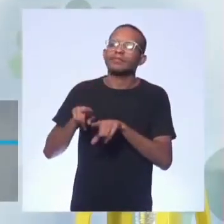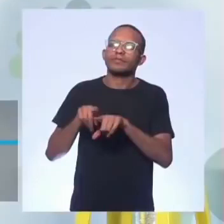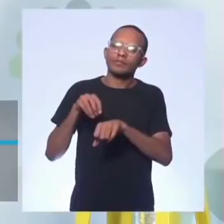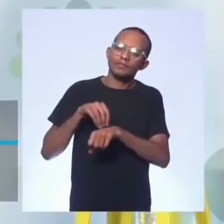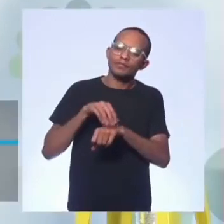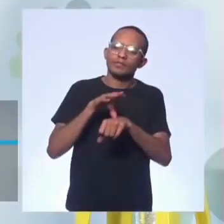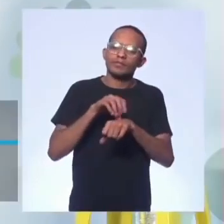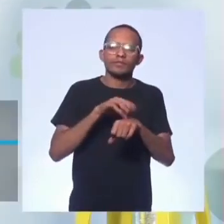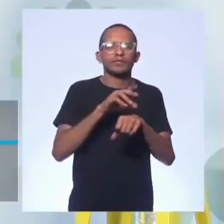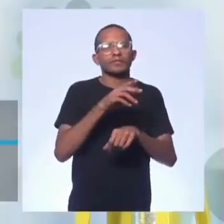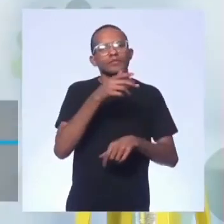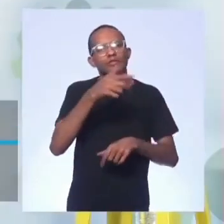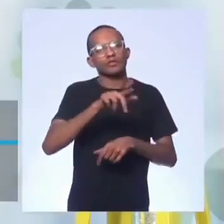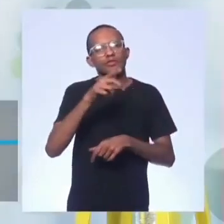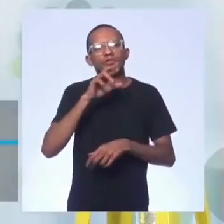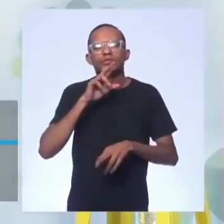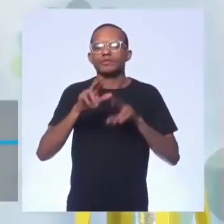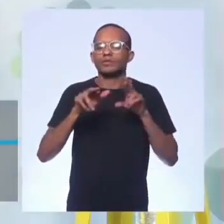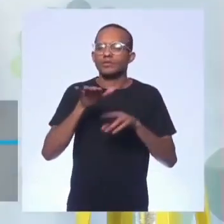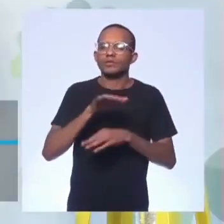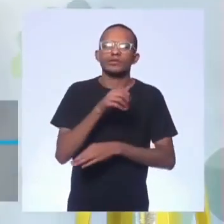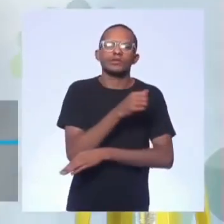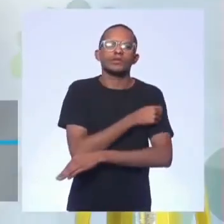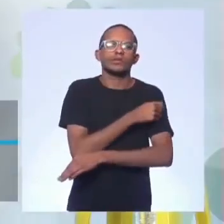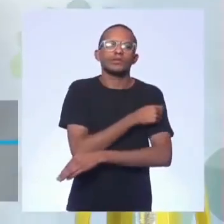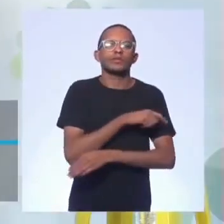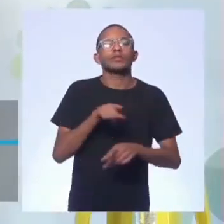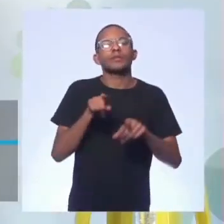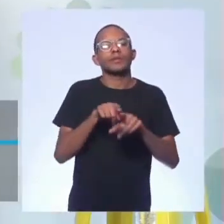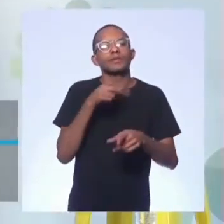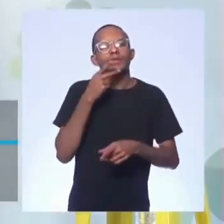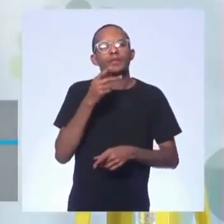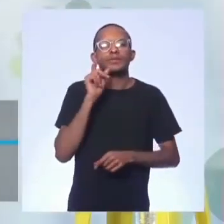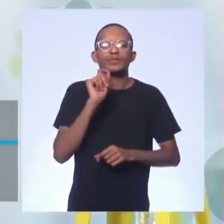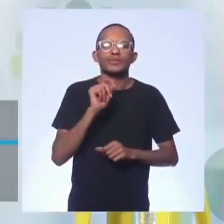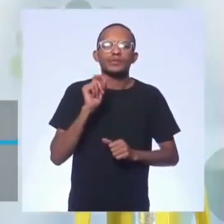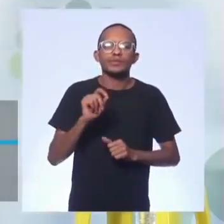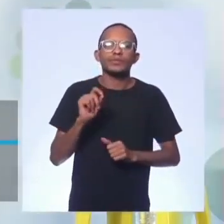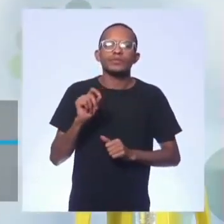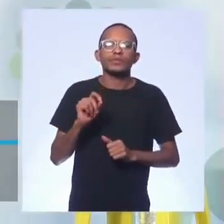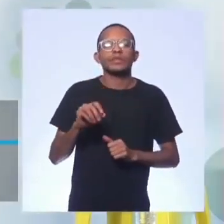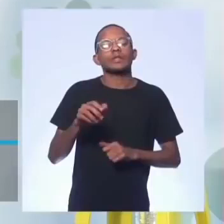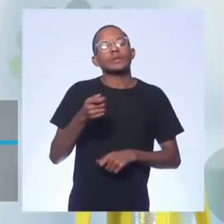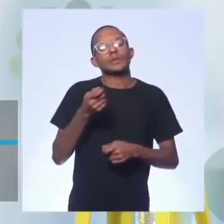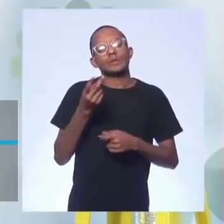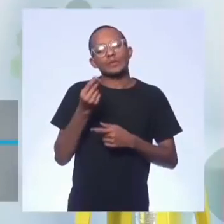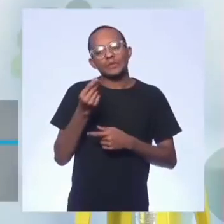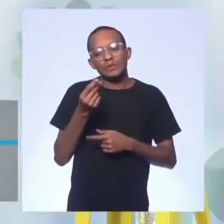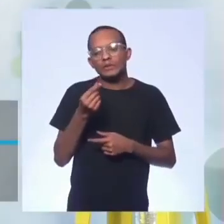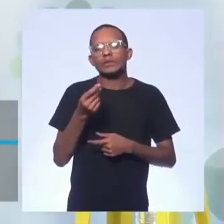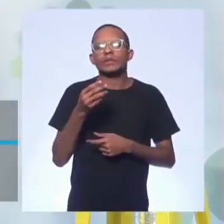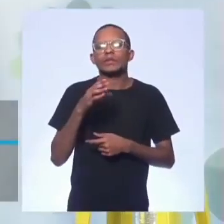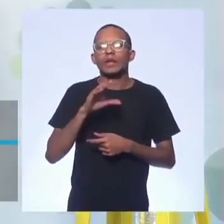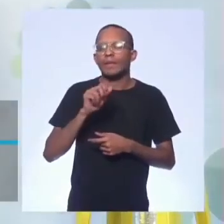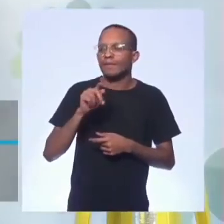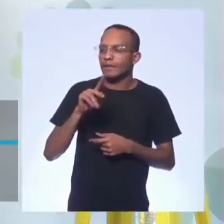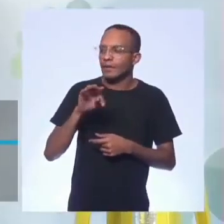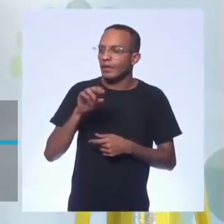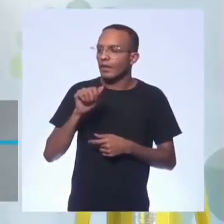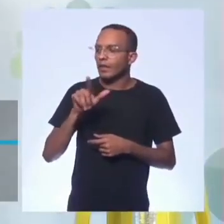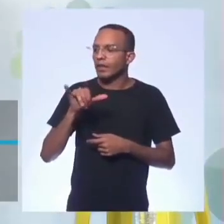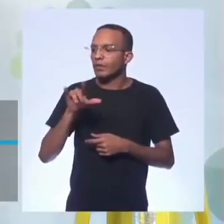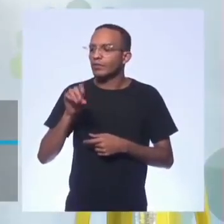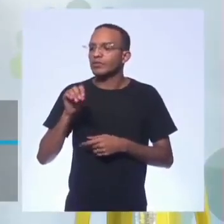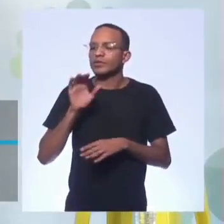reportando as respostas dos estudantes, afirmando que o capitalismo, ele produz